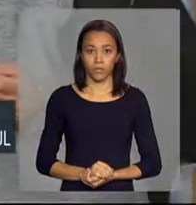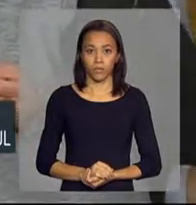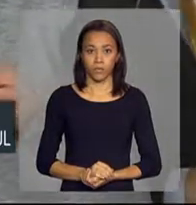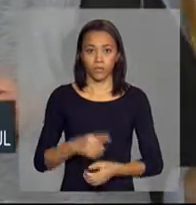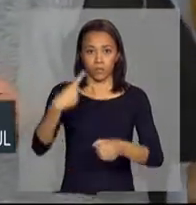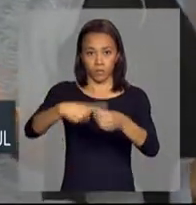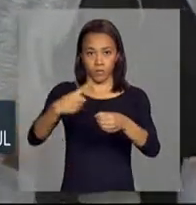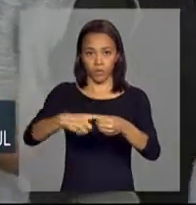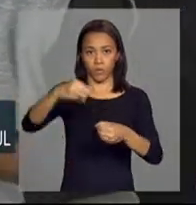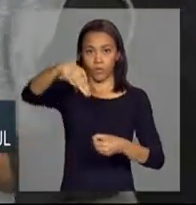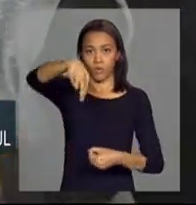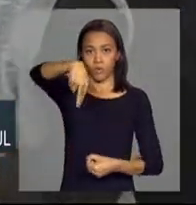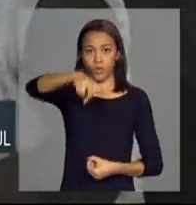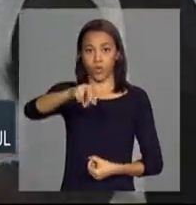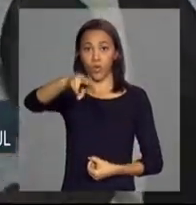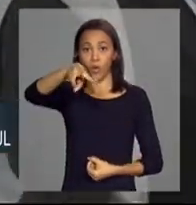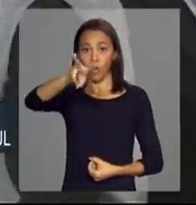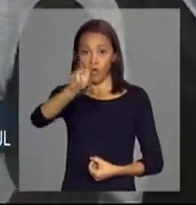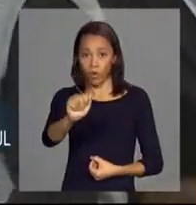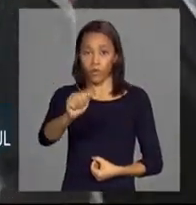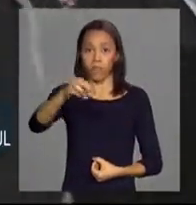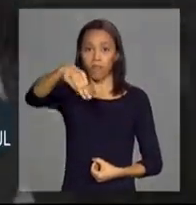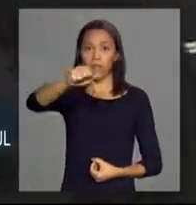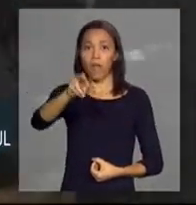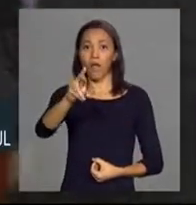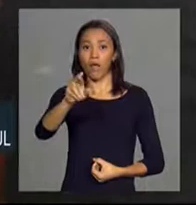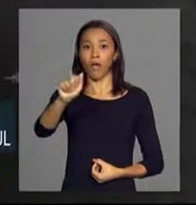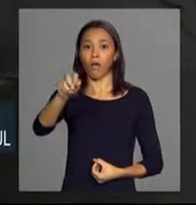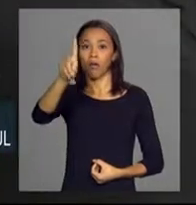Nova Ramada, prefeito Hard Milton Eichhoff.